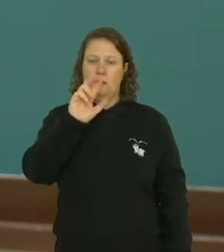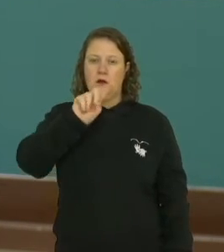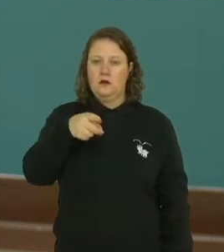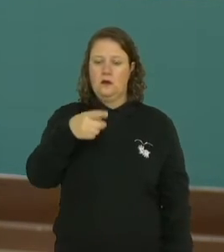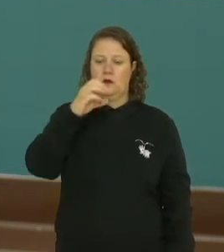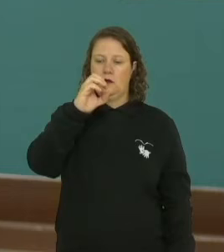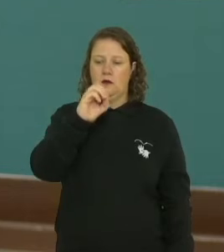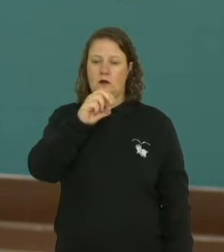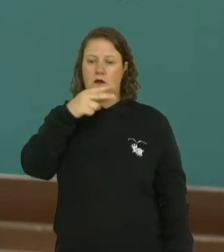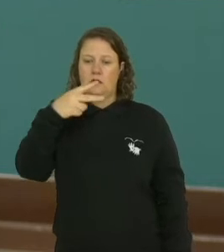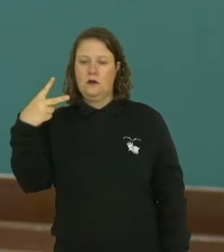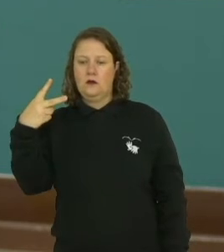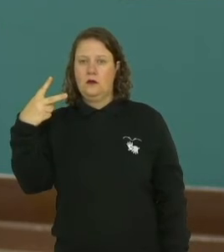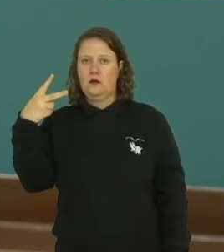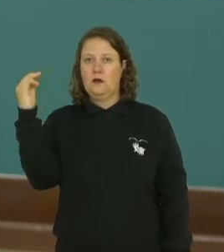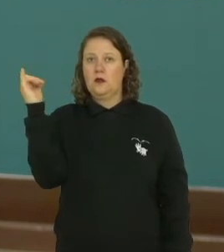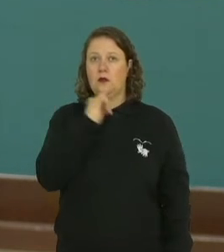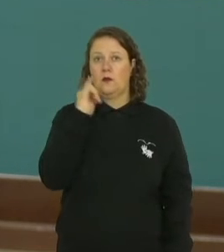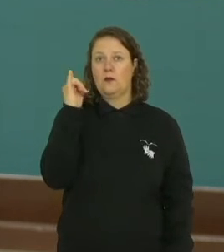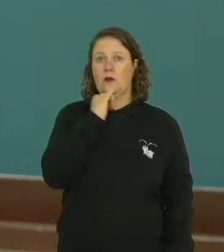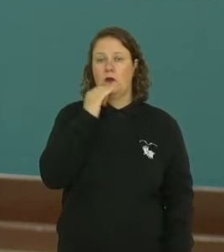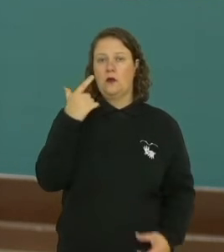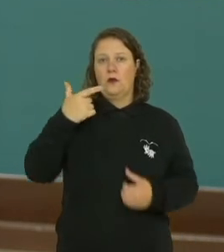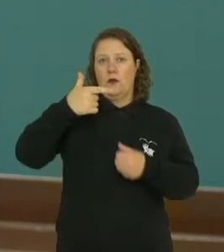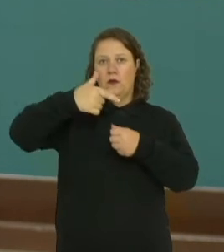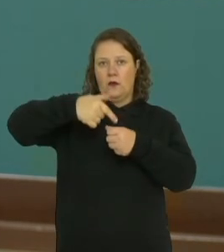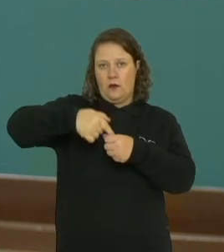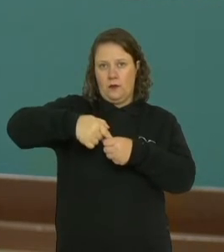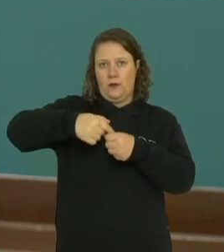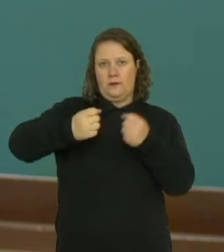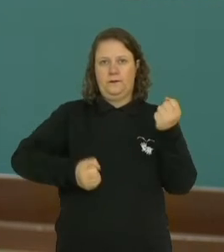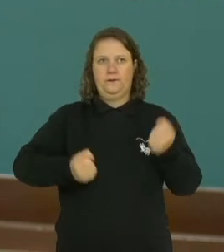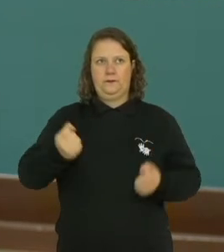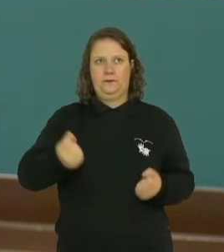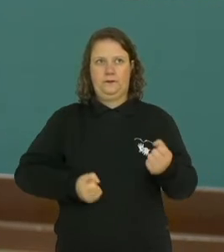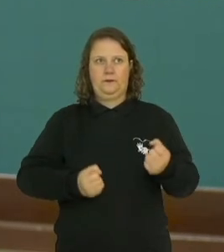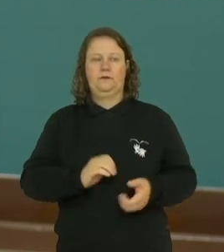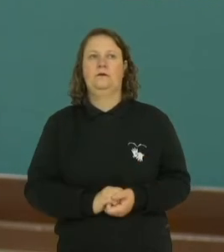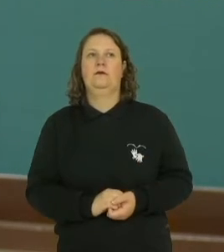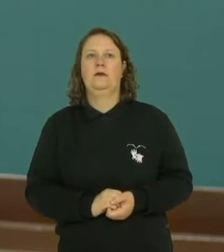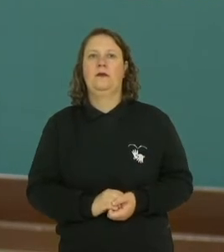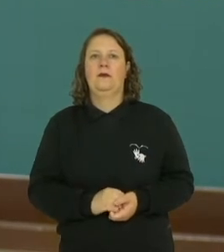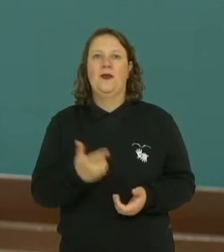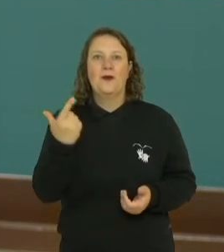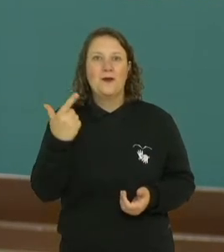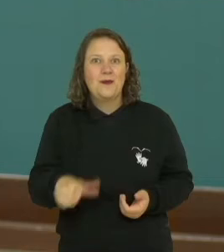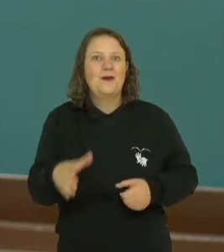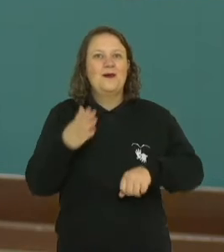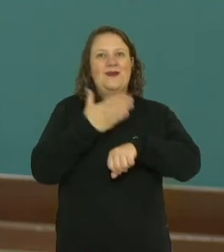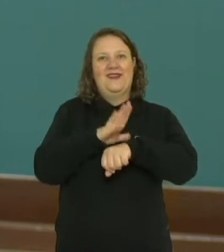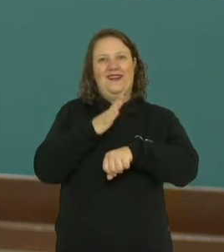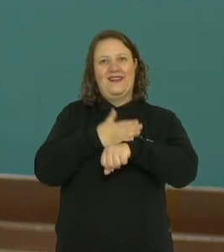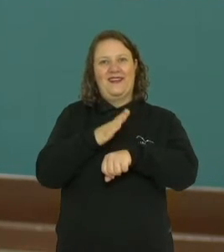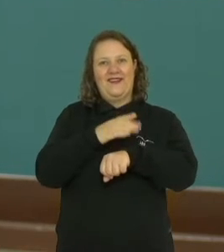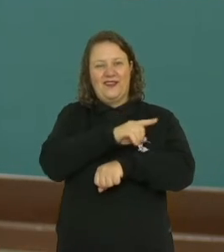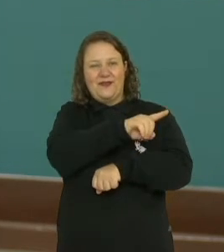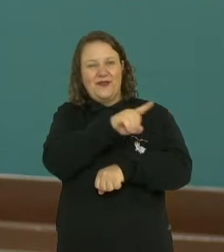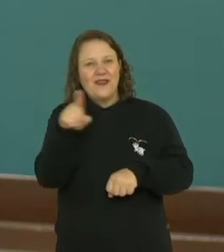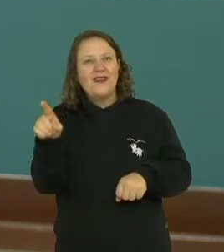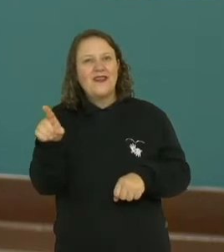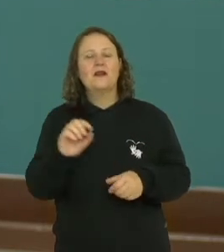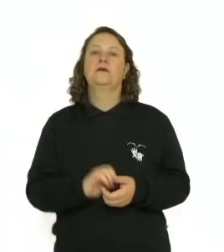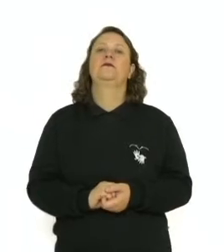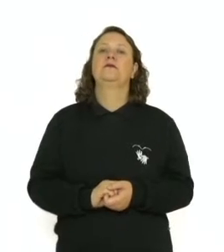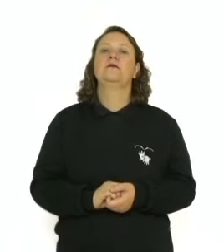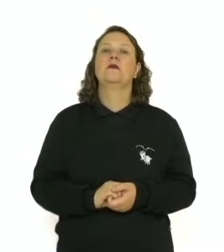96,02 de imposto aí ao abastecer este veículo. Mais um exercício aí para você praticar.